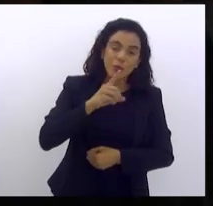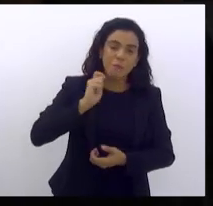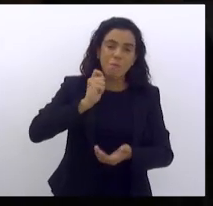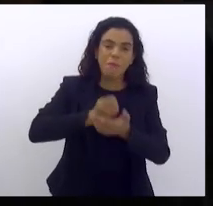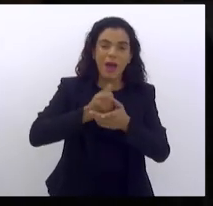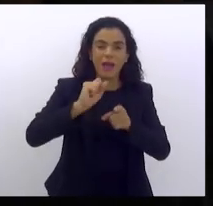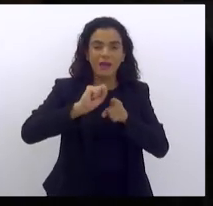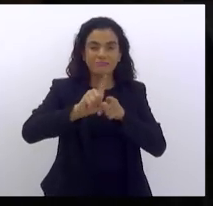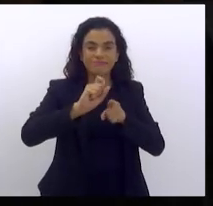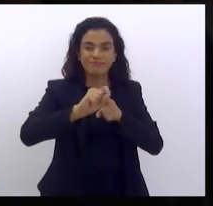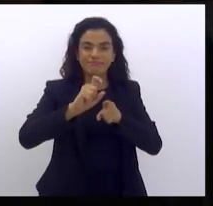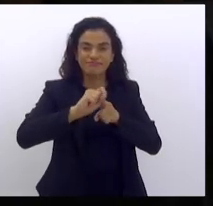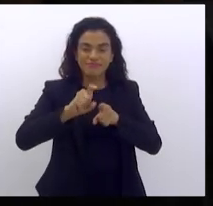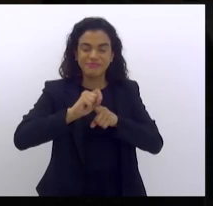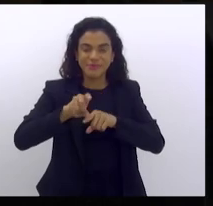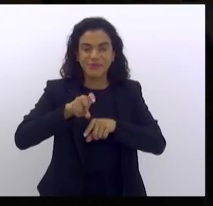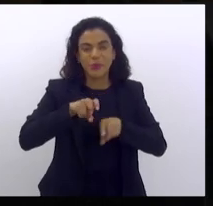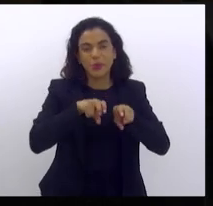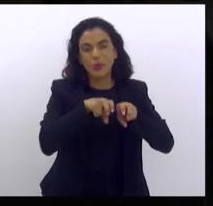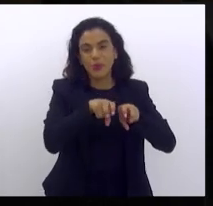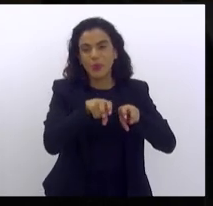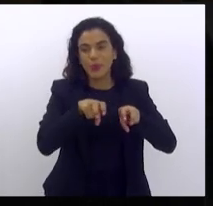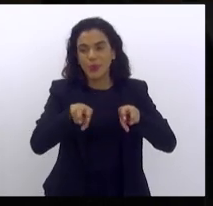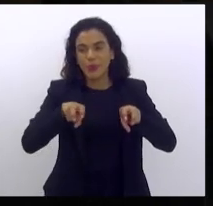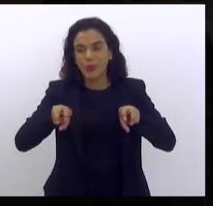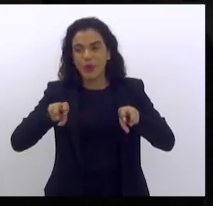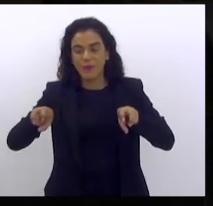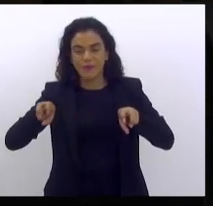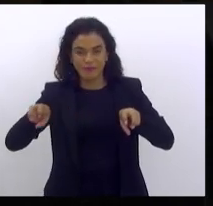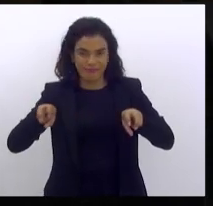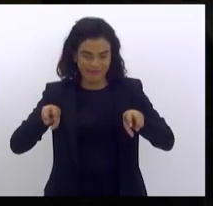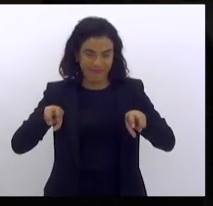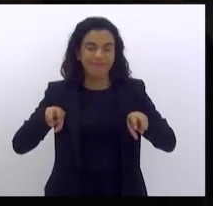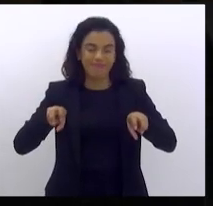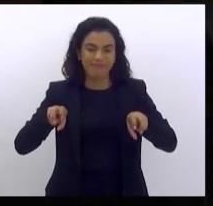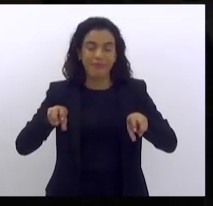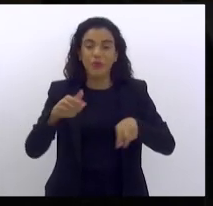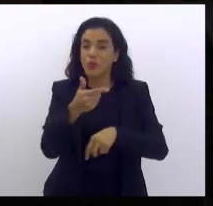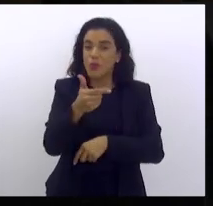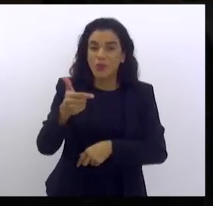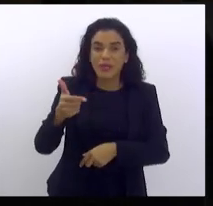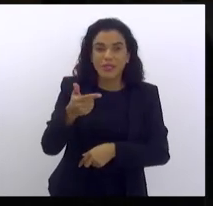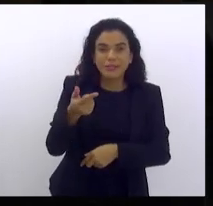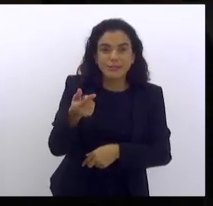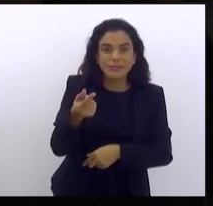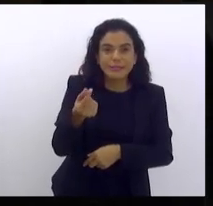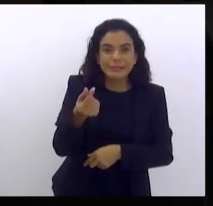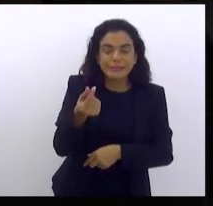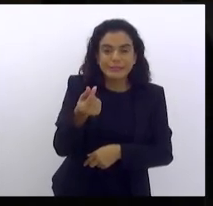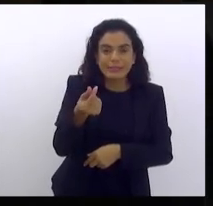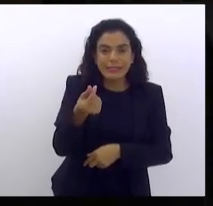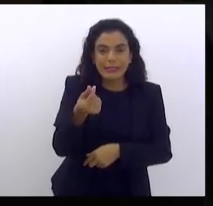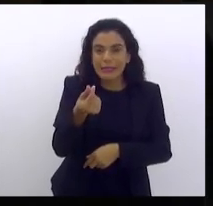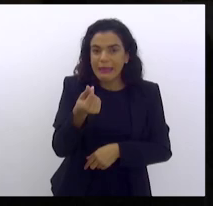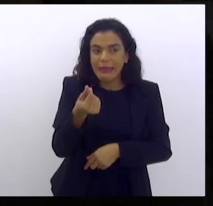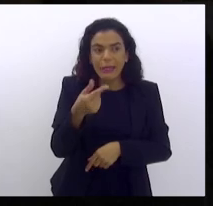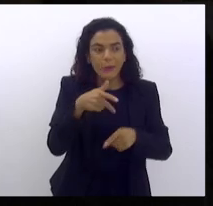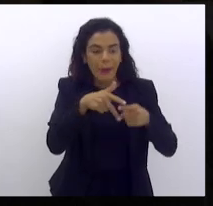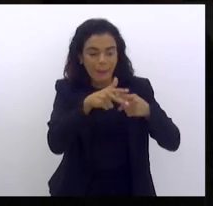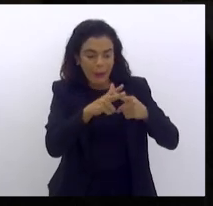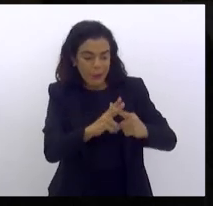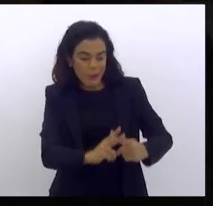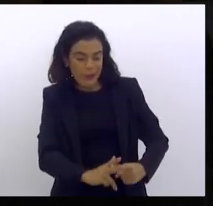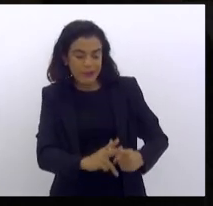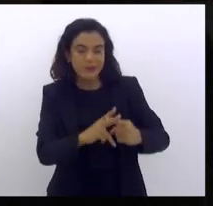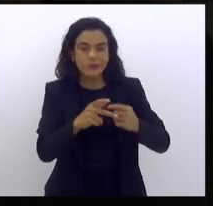depósito. Como ele não tem dinheiro sequer para manter o carro em condições, etc.,